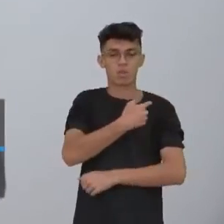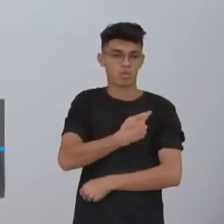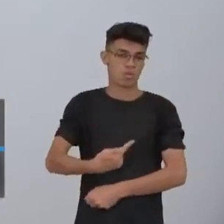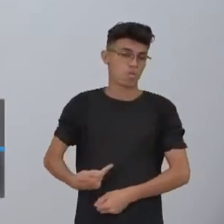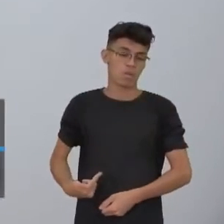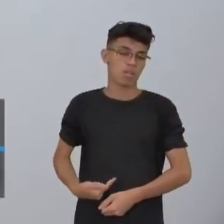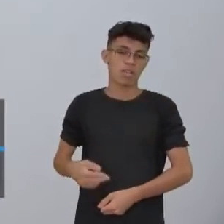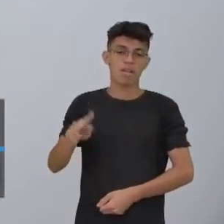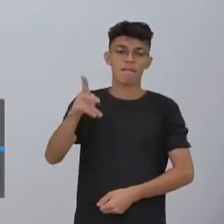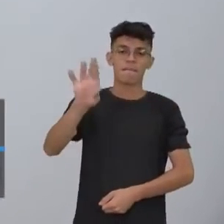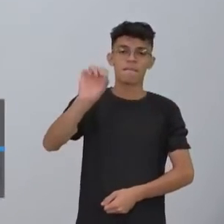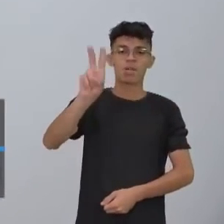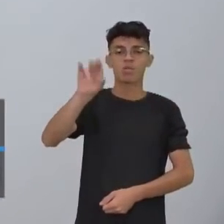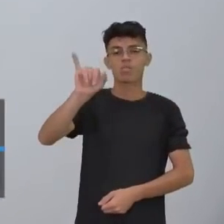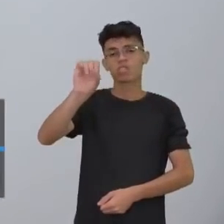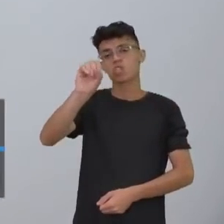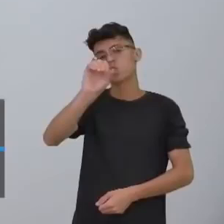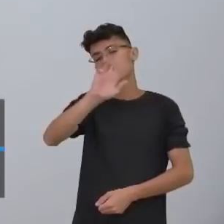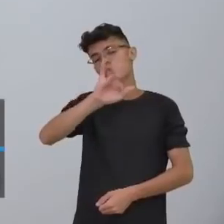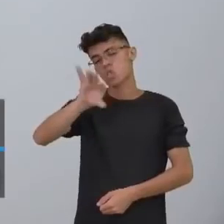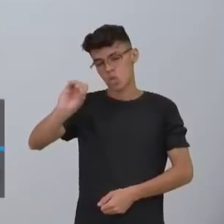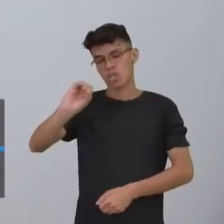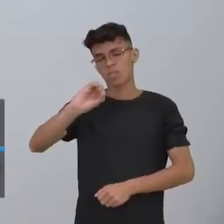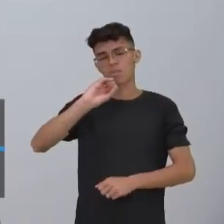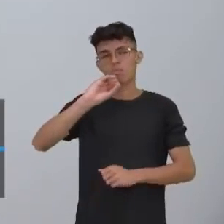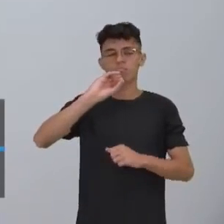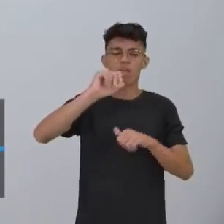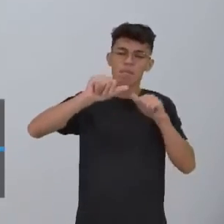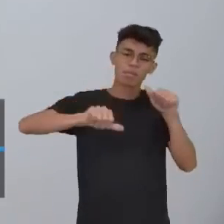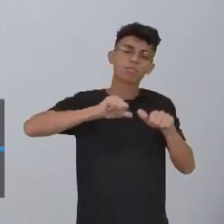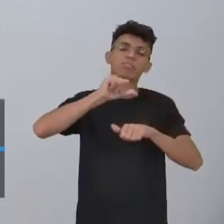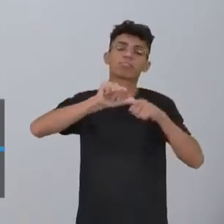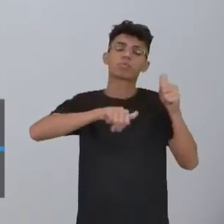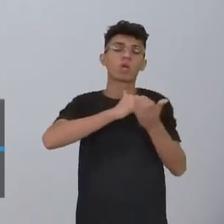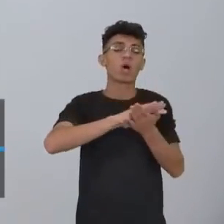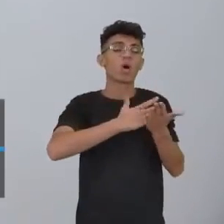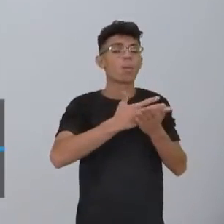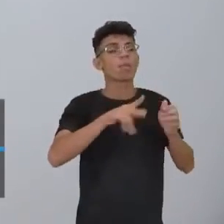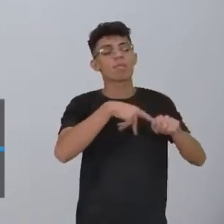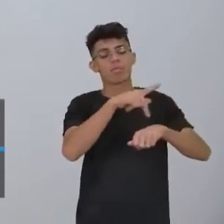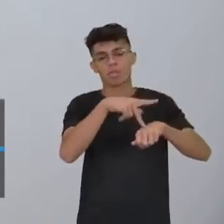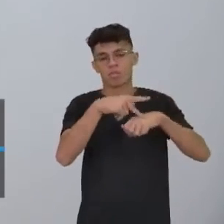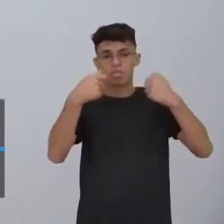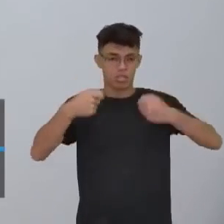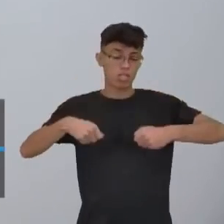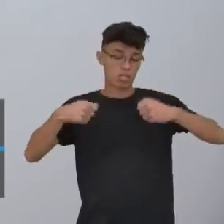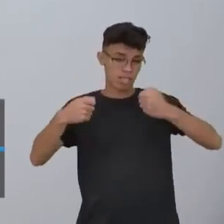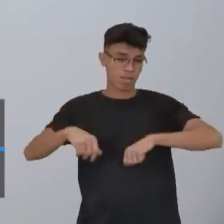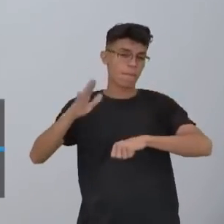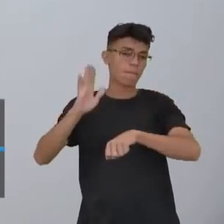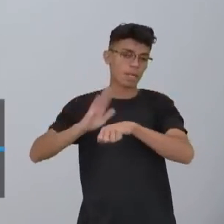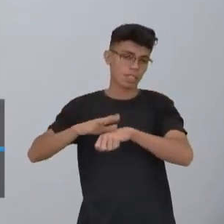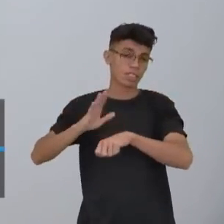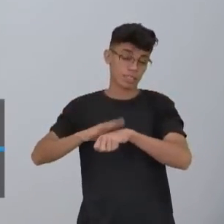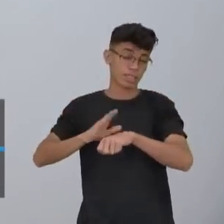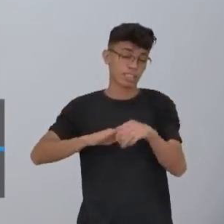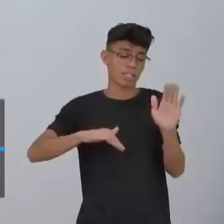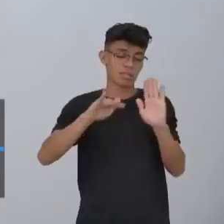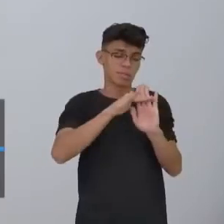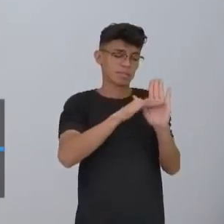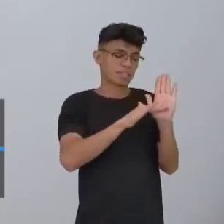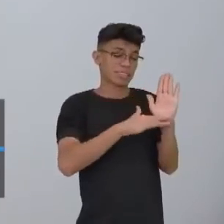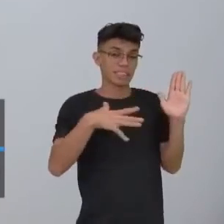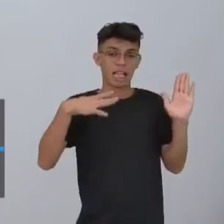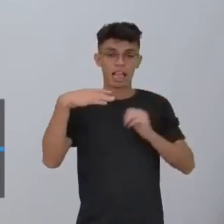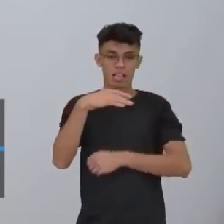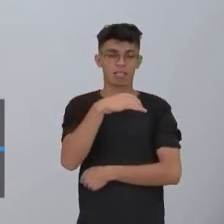seria provisório. Algumas mudanças necessárias para o país precisariam ser tomadas aí medidas